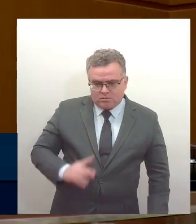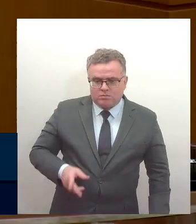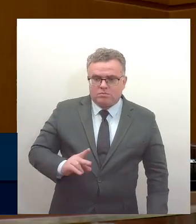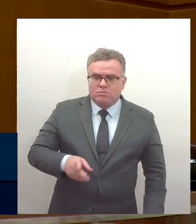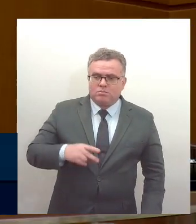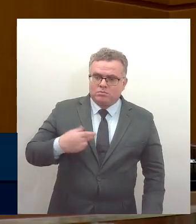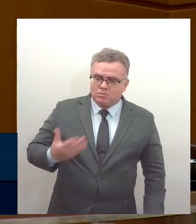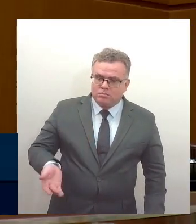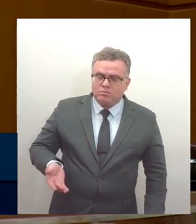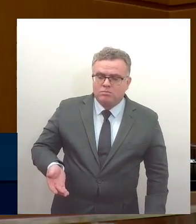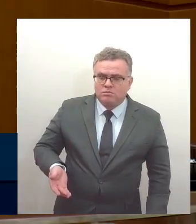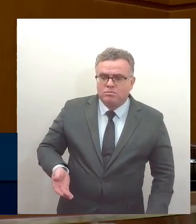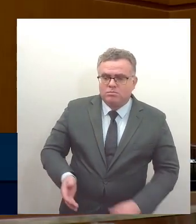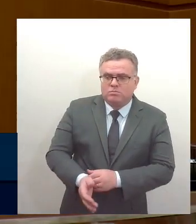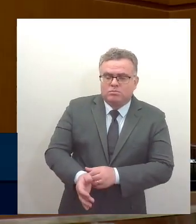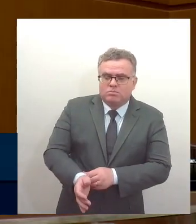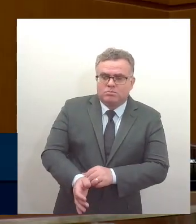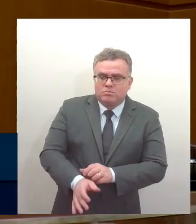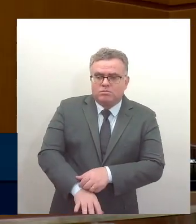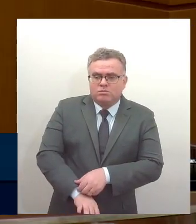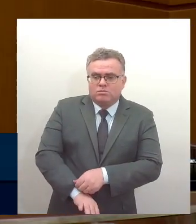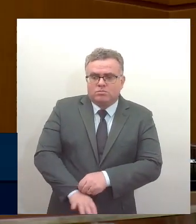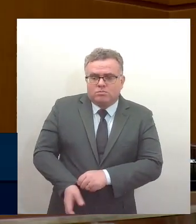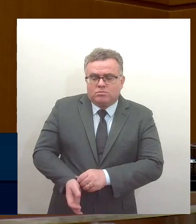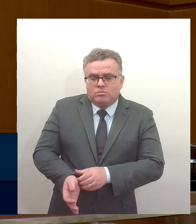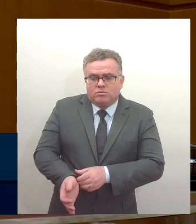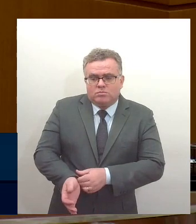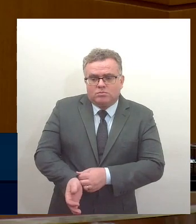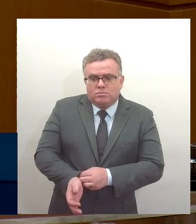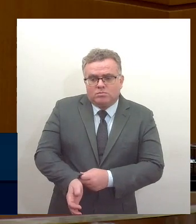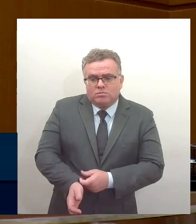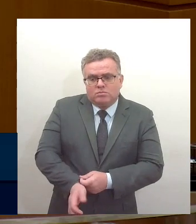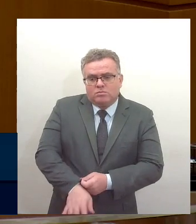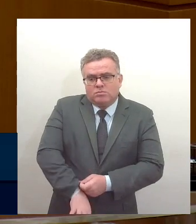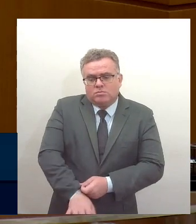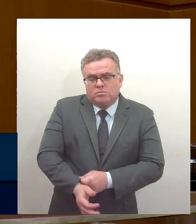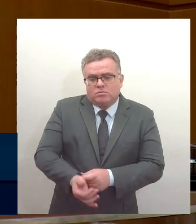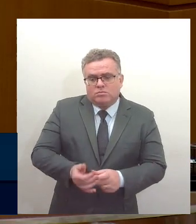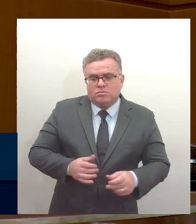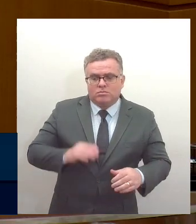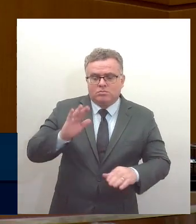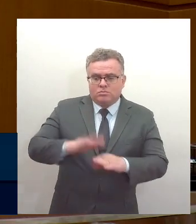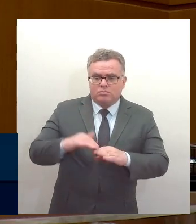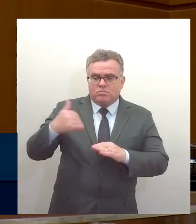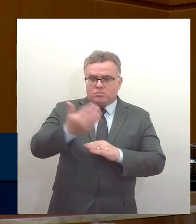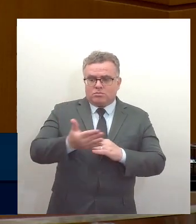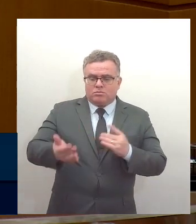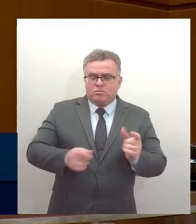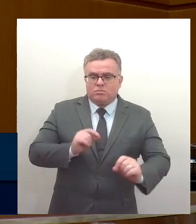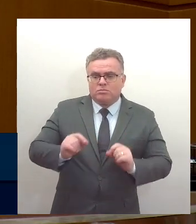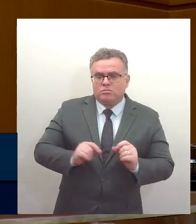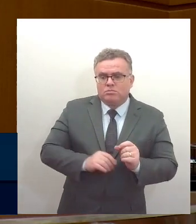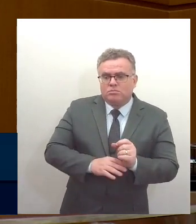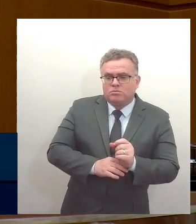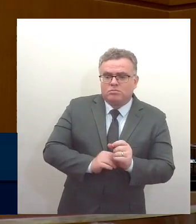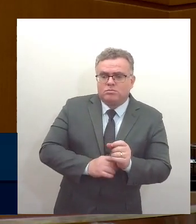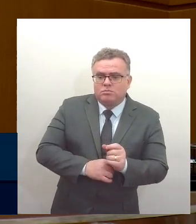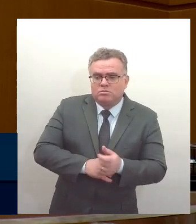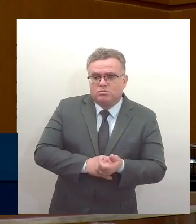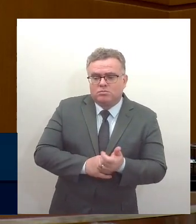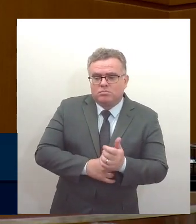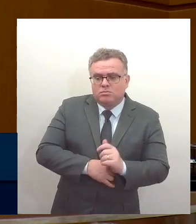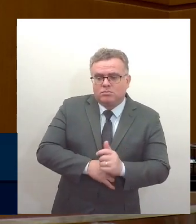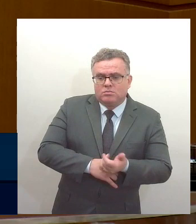Excelência falou, quem está lá fora, às vezes não sabe da dificuldade que temos aqui